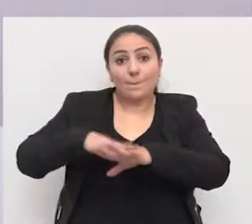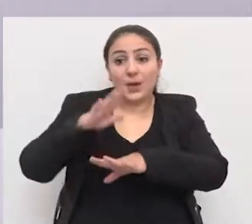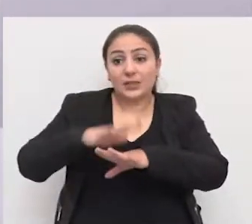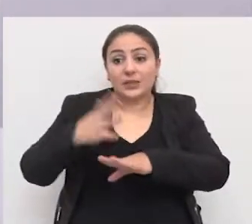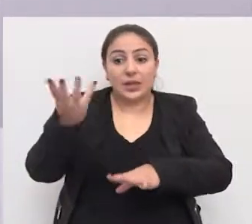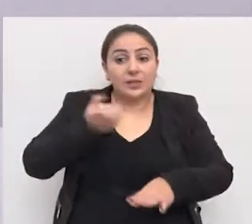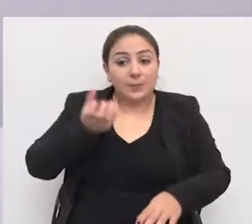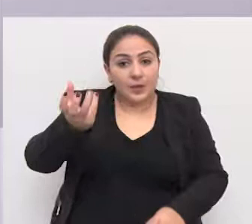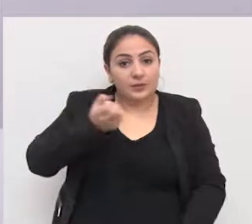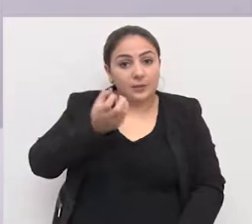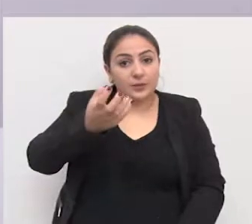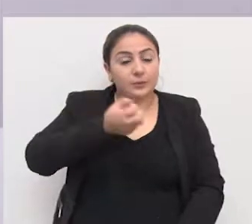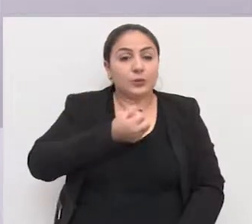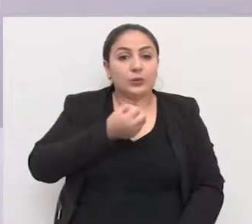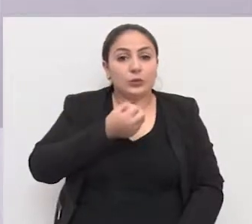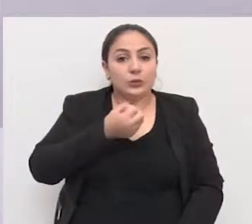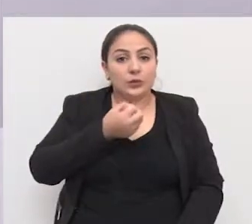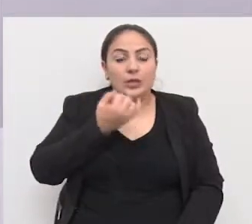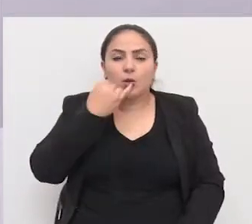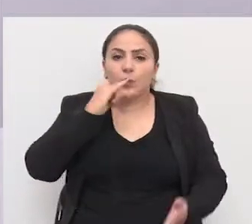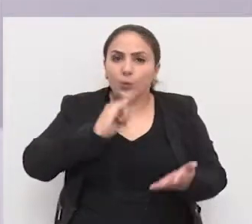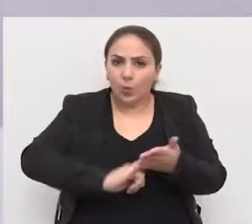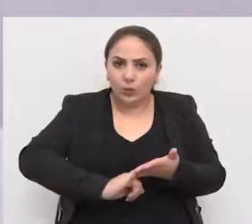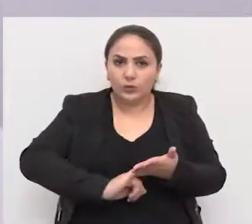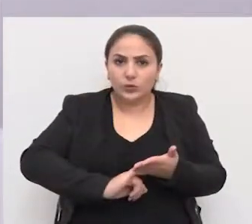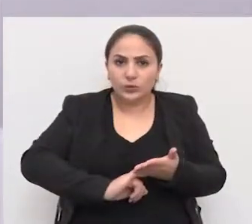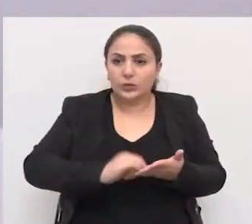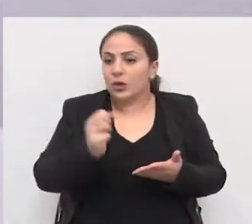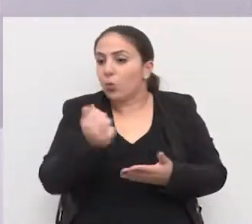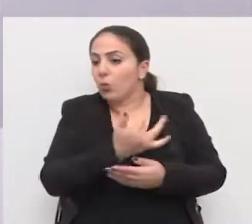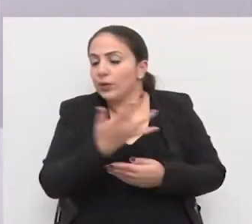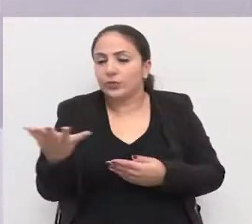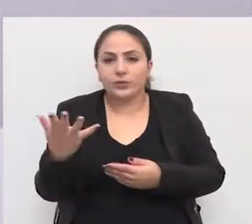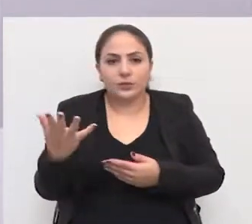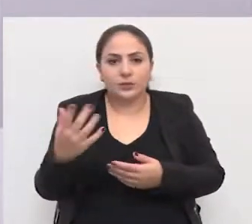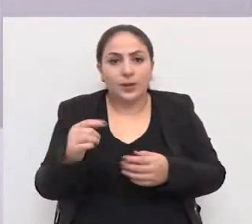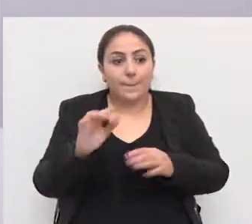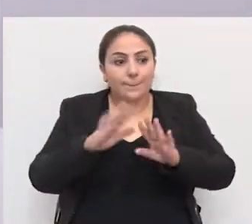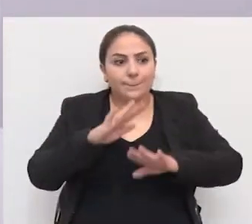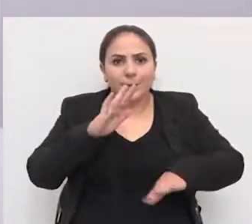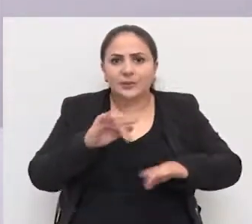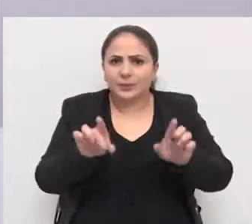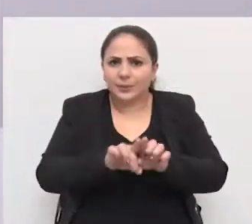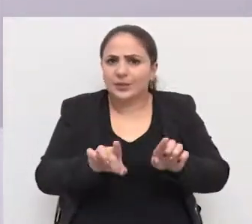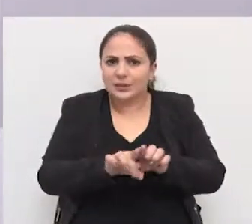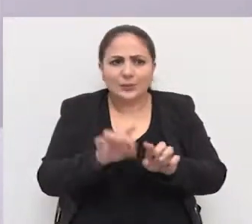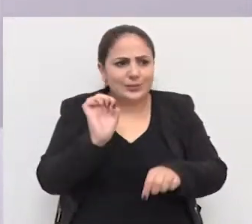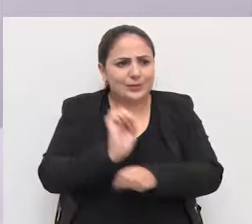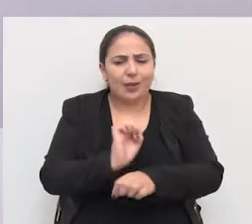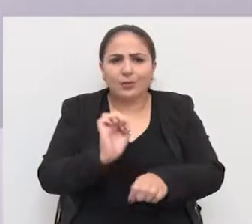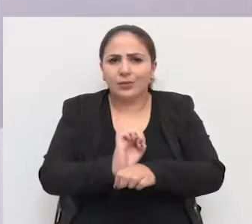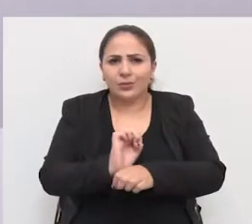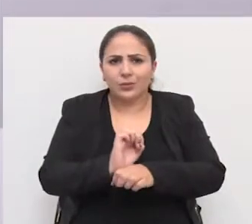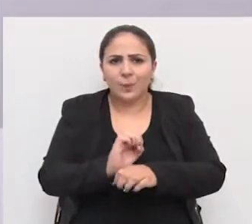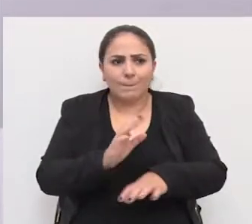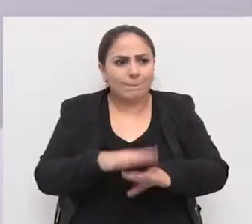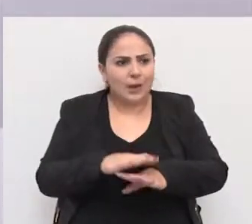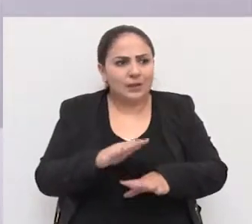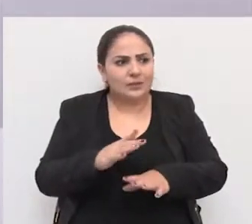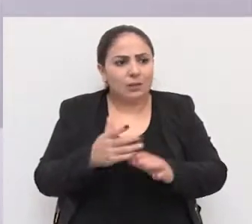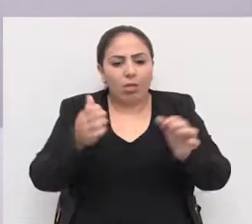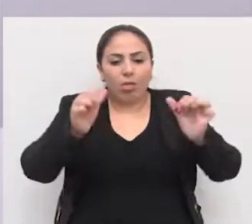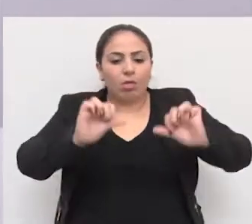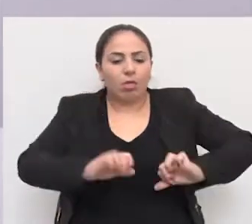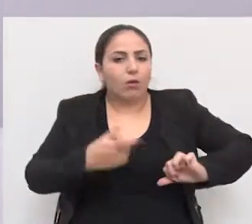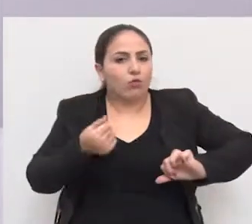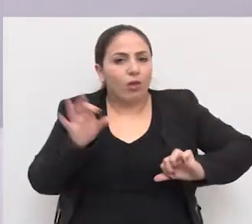estados que mais arrecada em impostos, eu digo em alíquota, não em quantidade. E é um dos estados que está sendo quebrado. Nunca